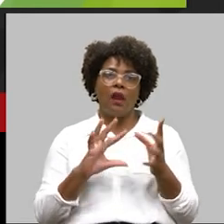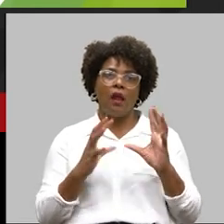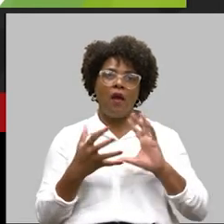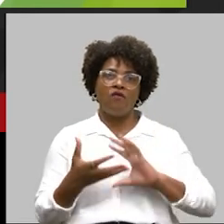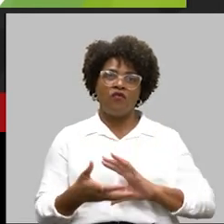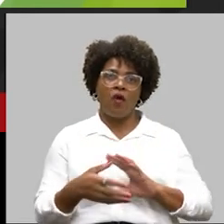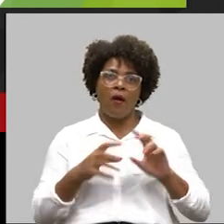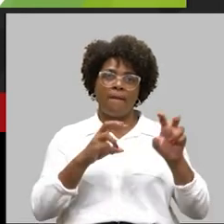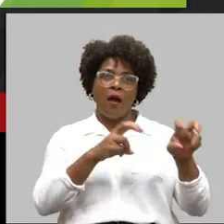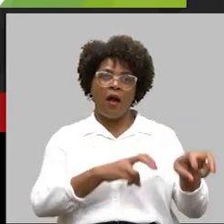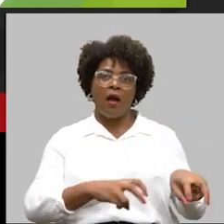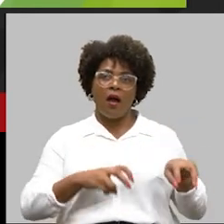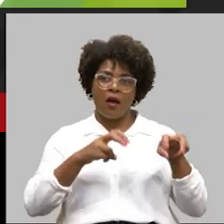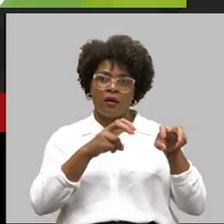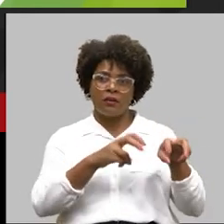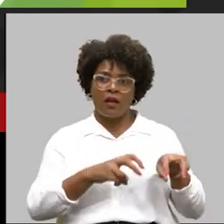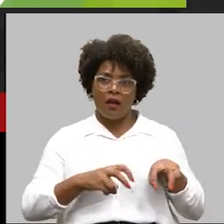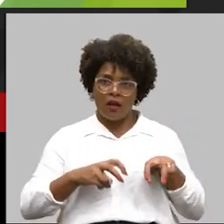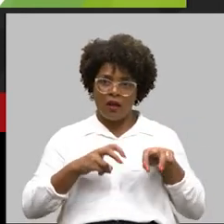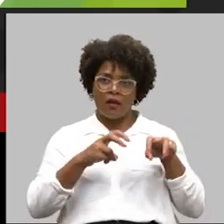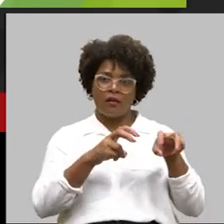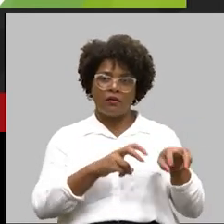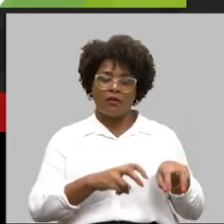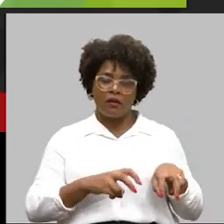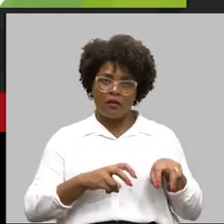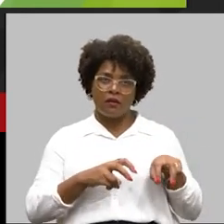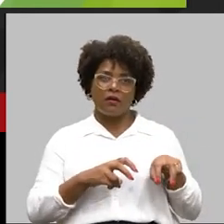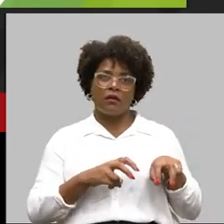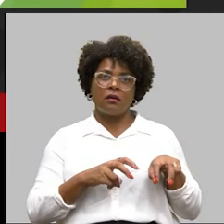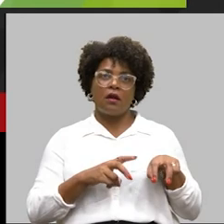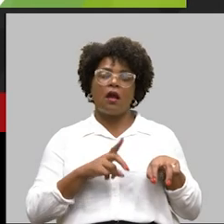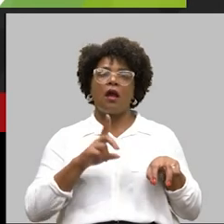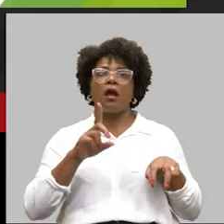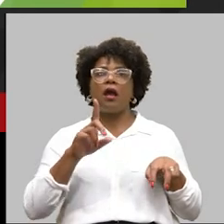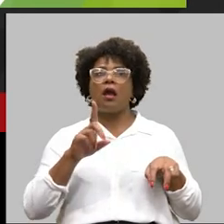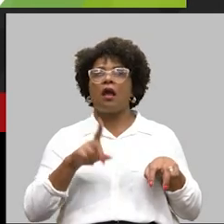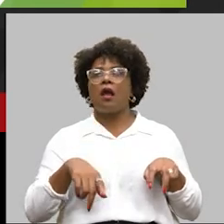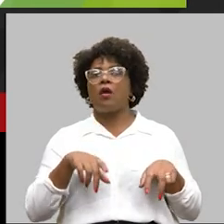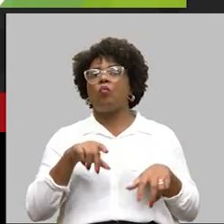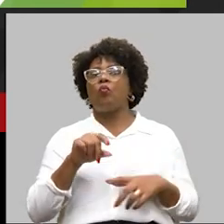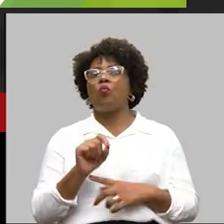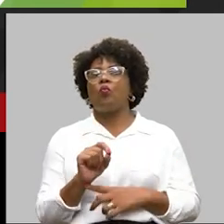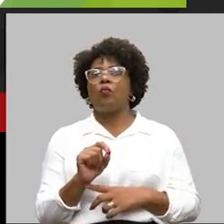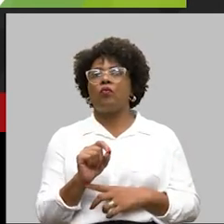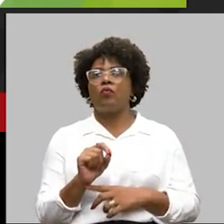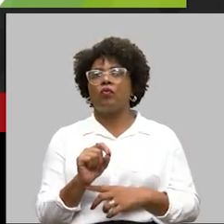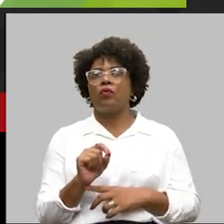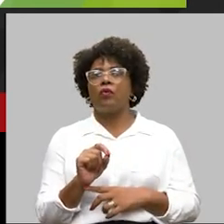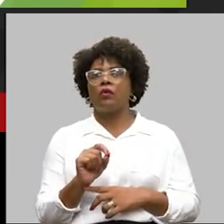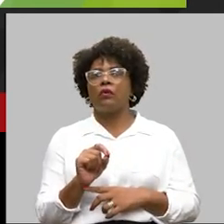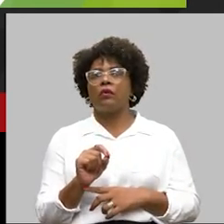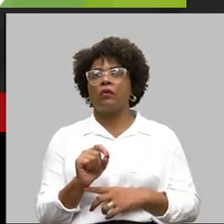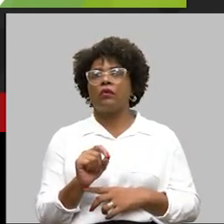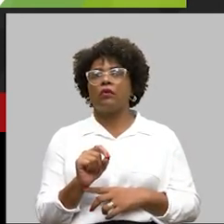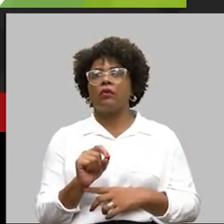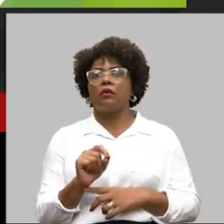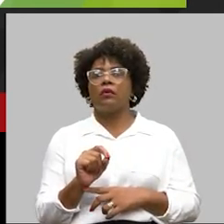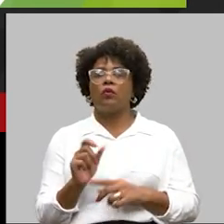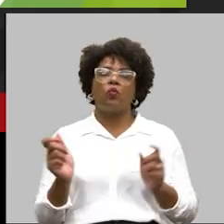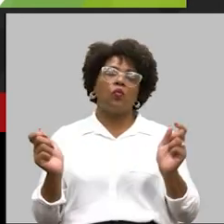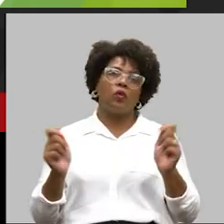e a luta pela reforma agrária ela consiste em conseguir conquistar a terra